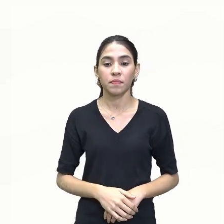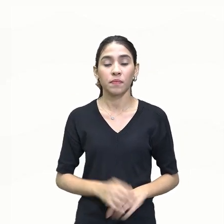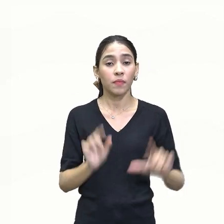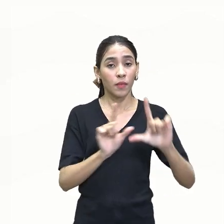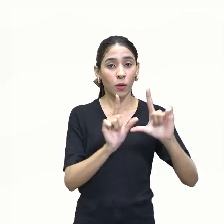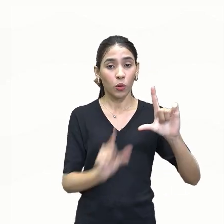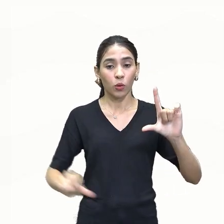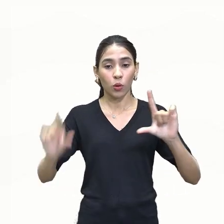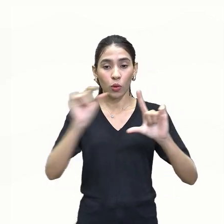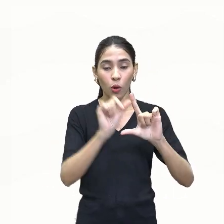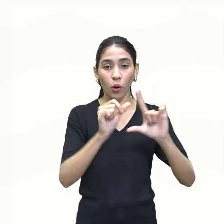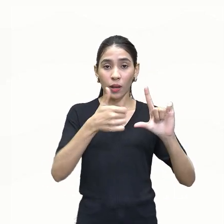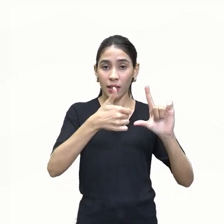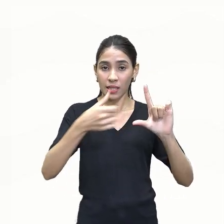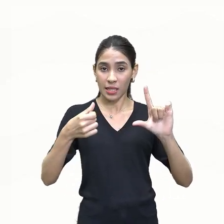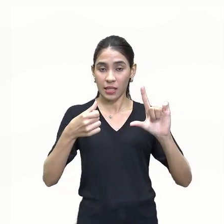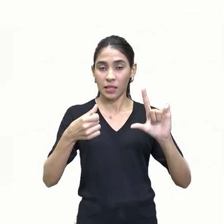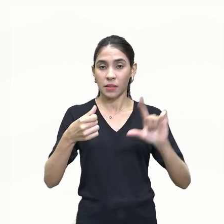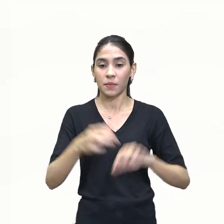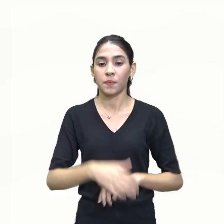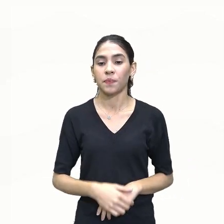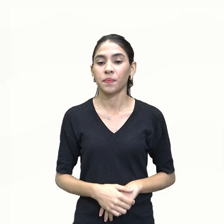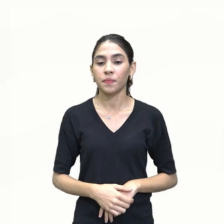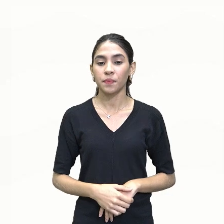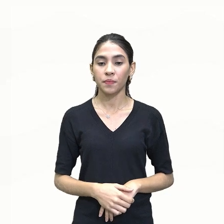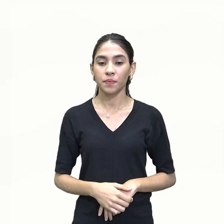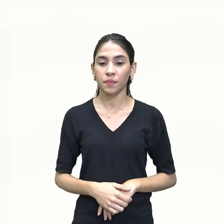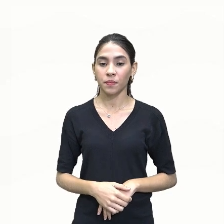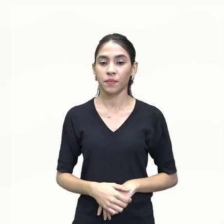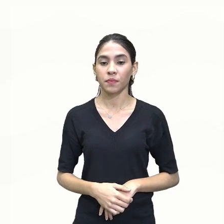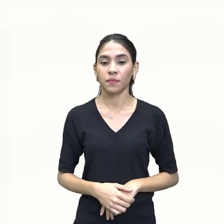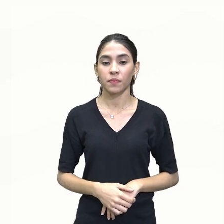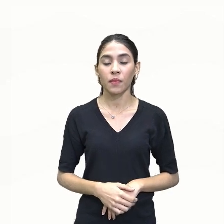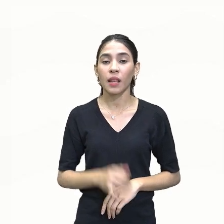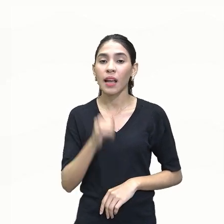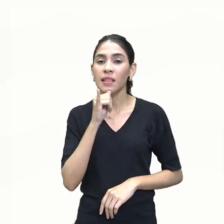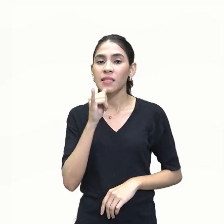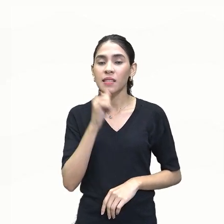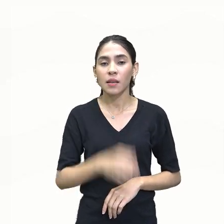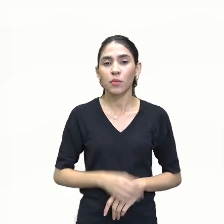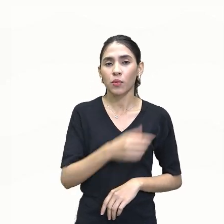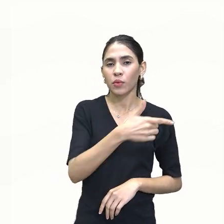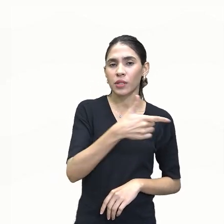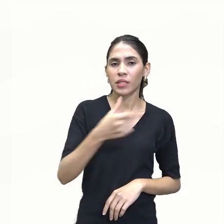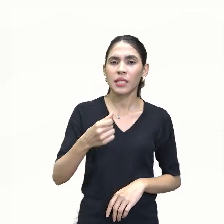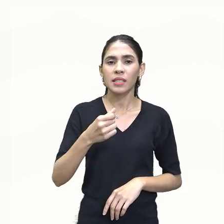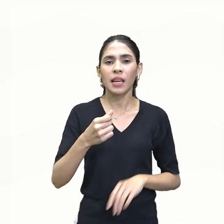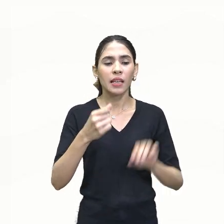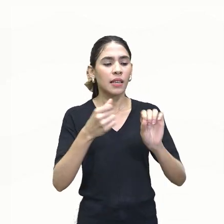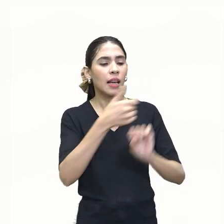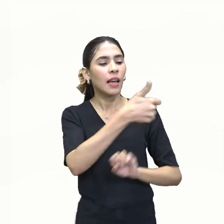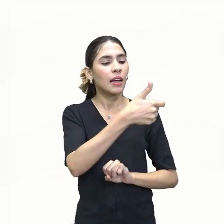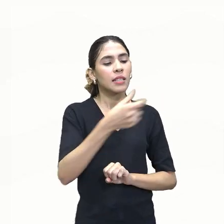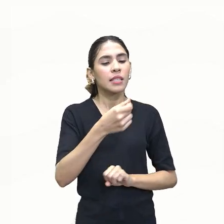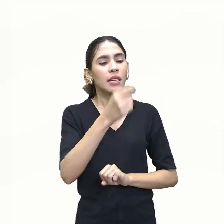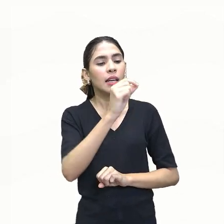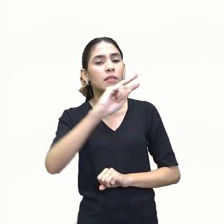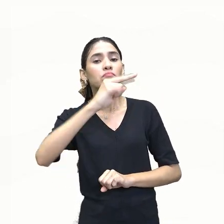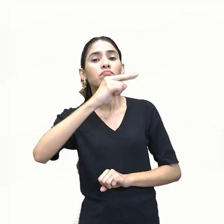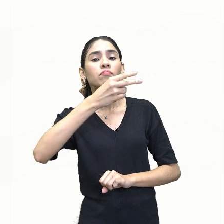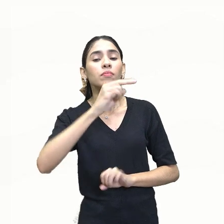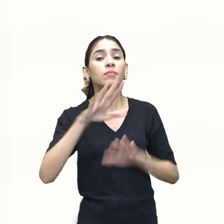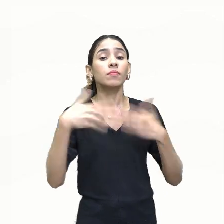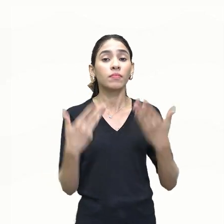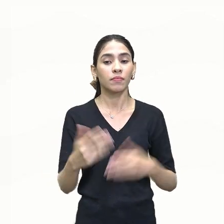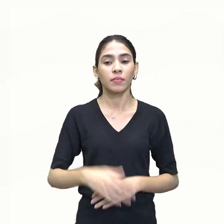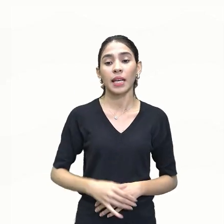log 16 na base 2. Ou seja, 2 elevado a quanto vai ser igual a 16? Ah, professora, essa é fácil, né? É